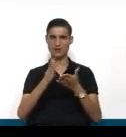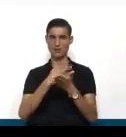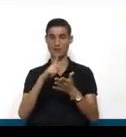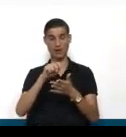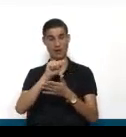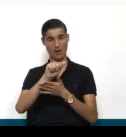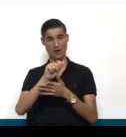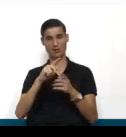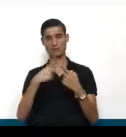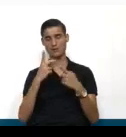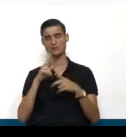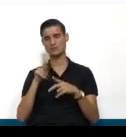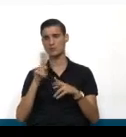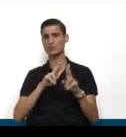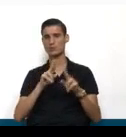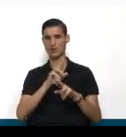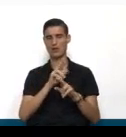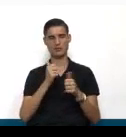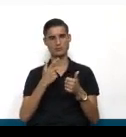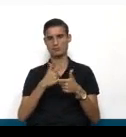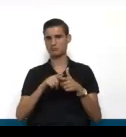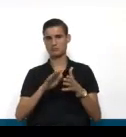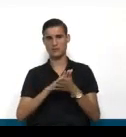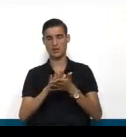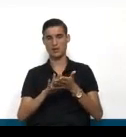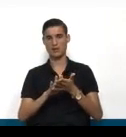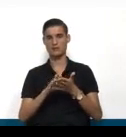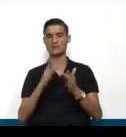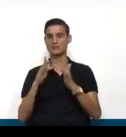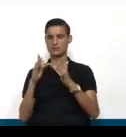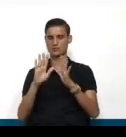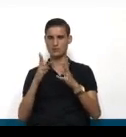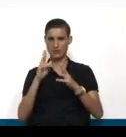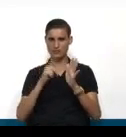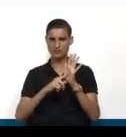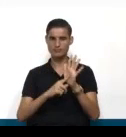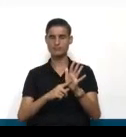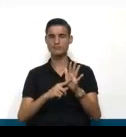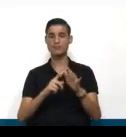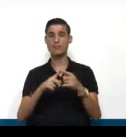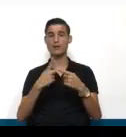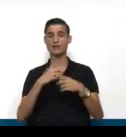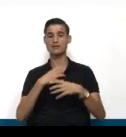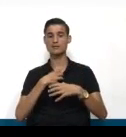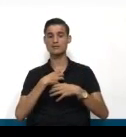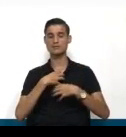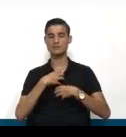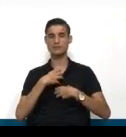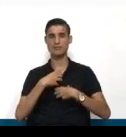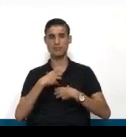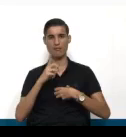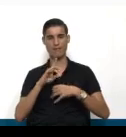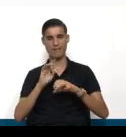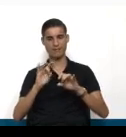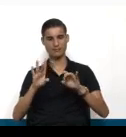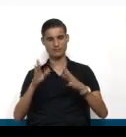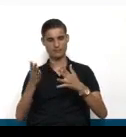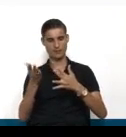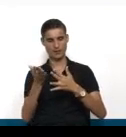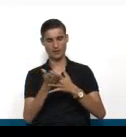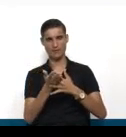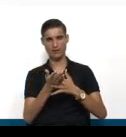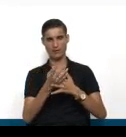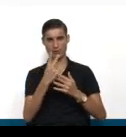A, sem problemas. Essa relação toda a gente já apresentou aqui, considerando este intervalo